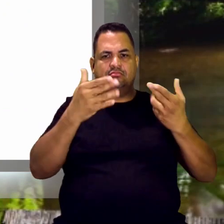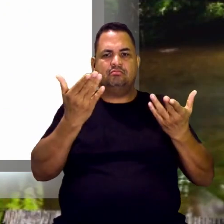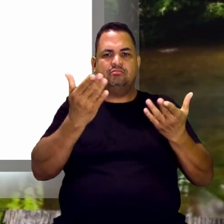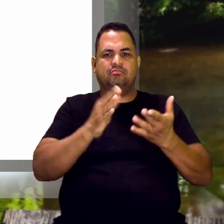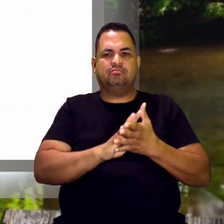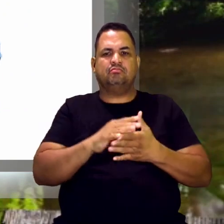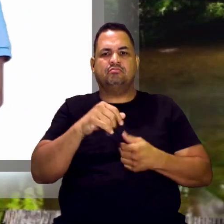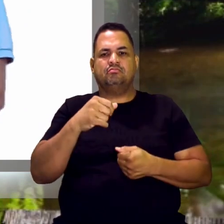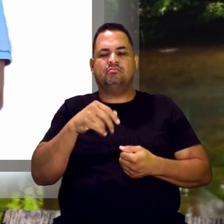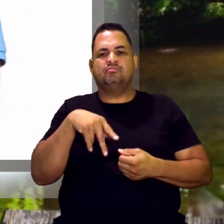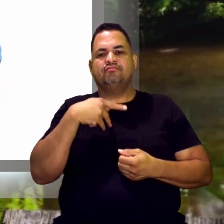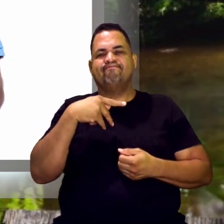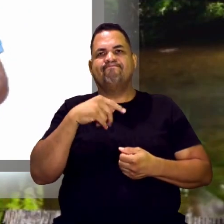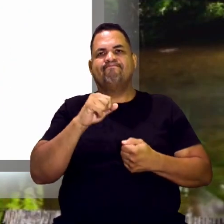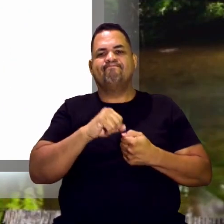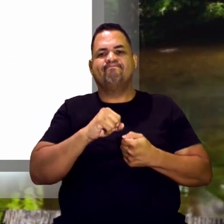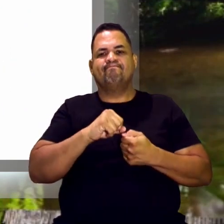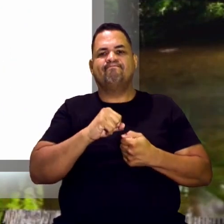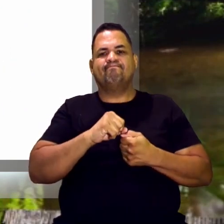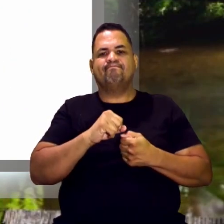aqui